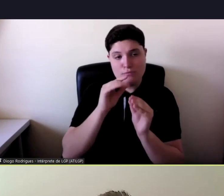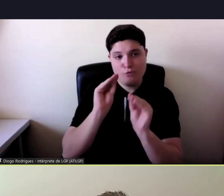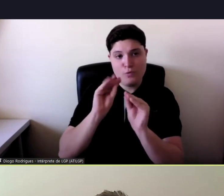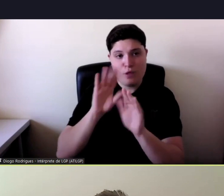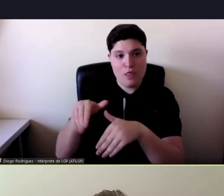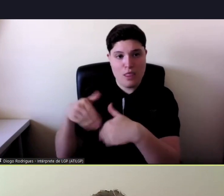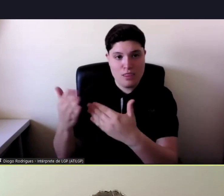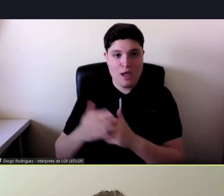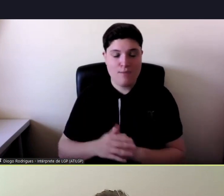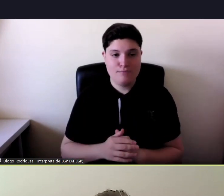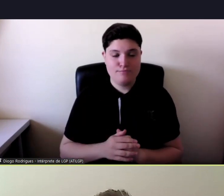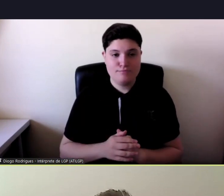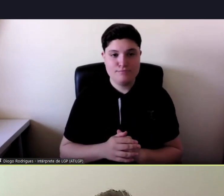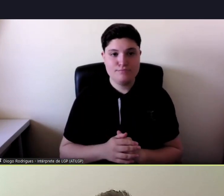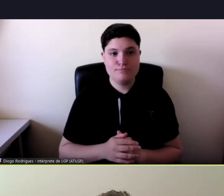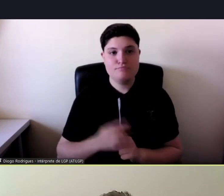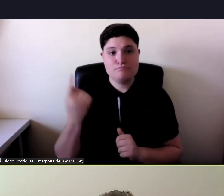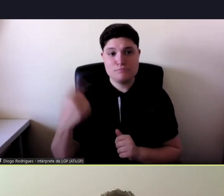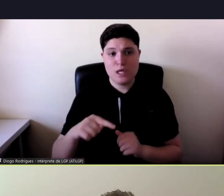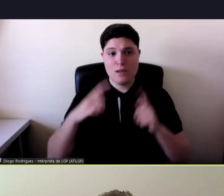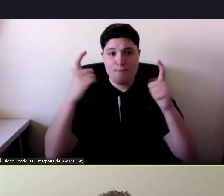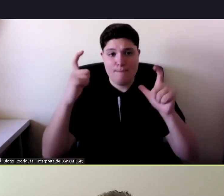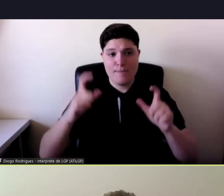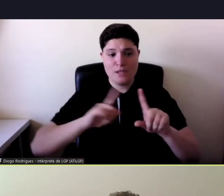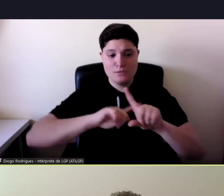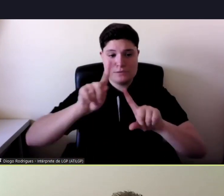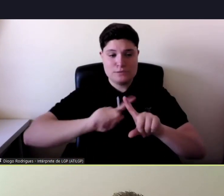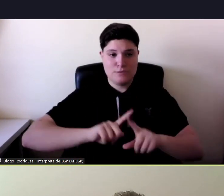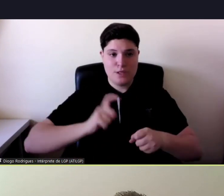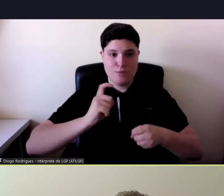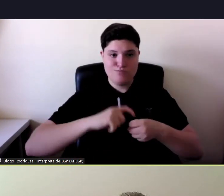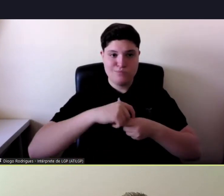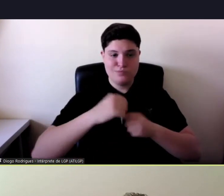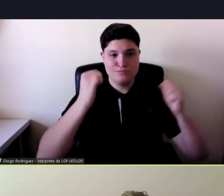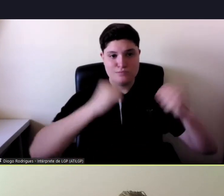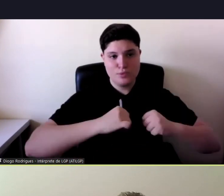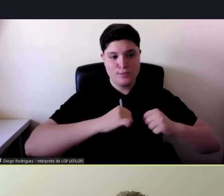com todos para proceder à minha apresentação.